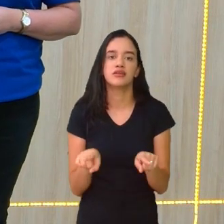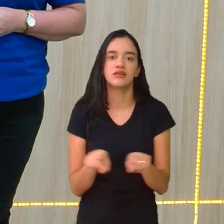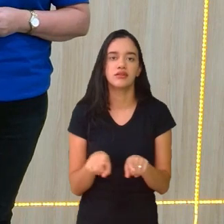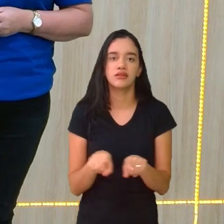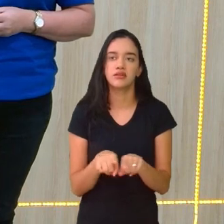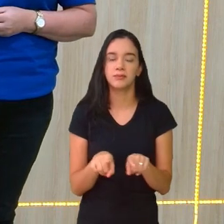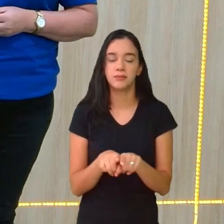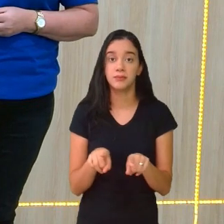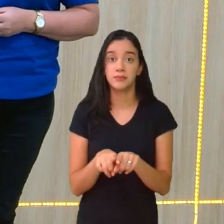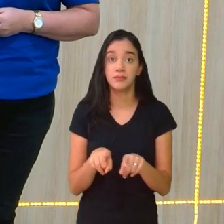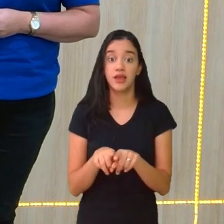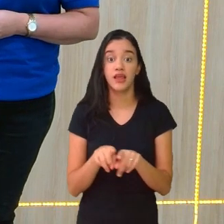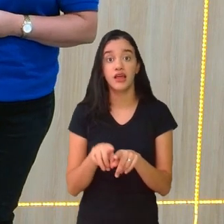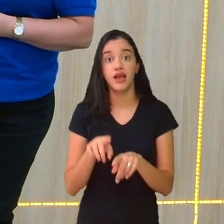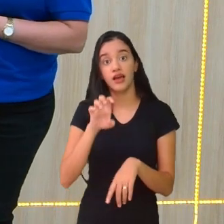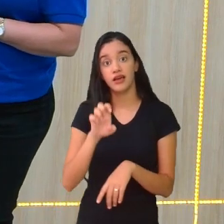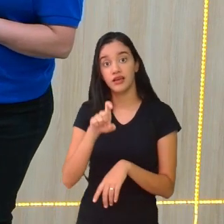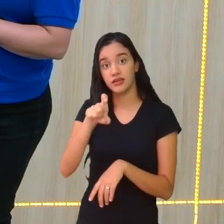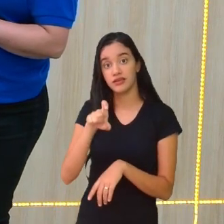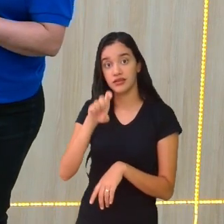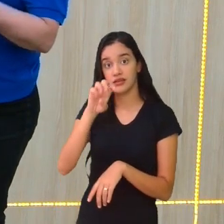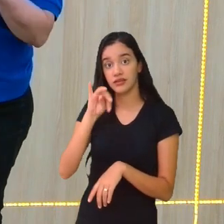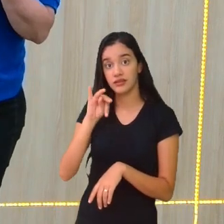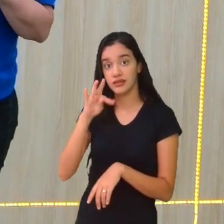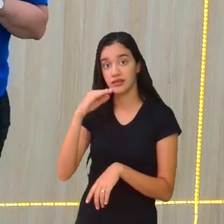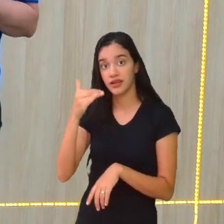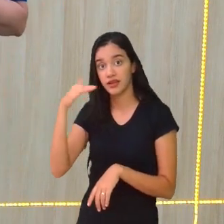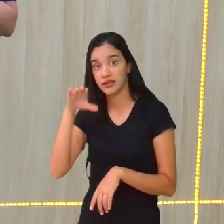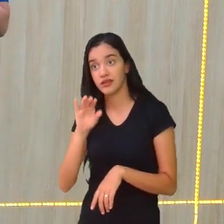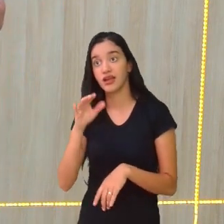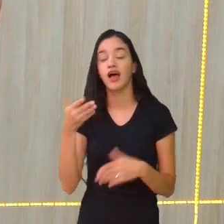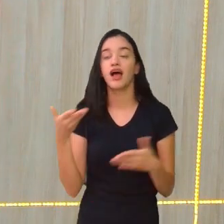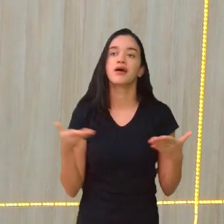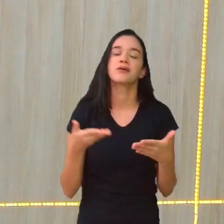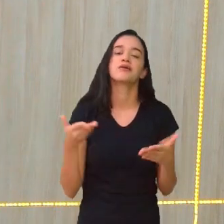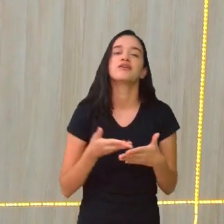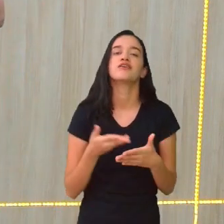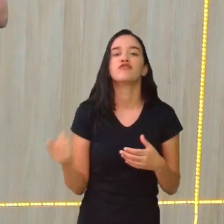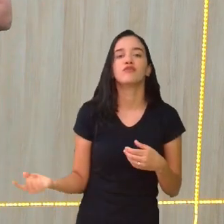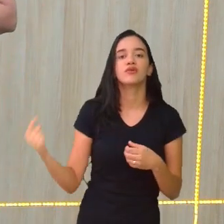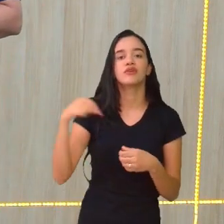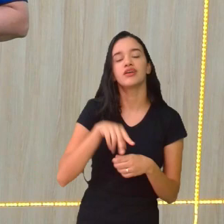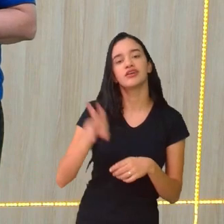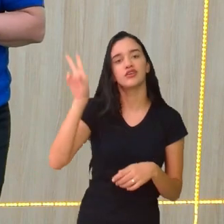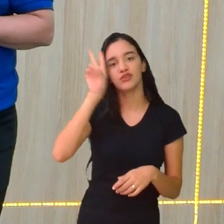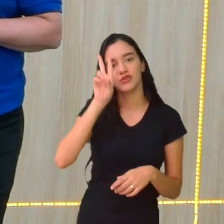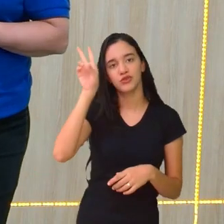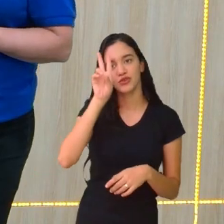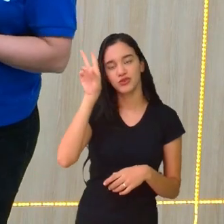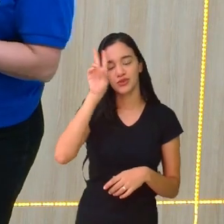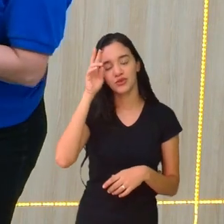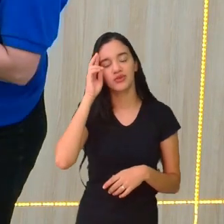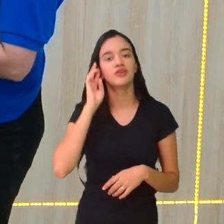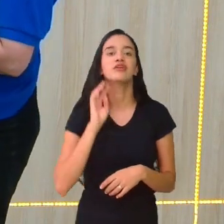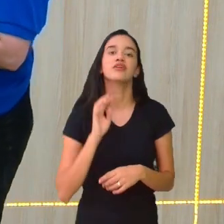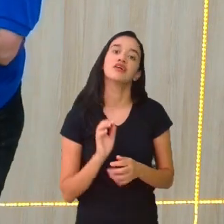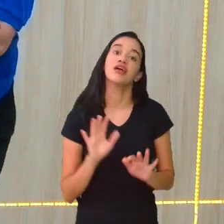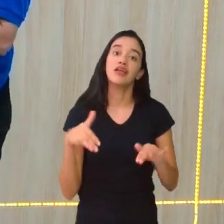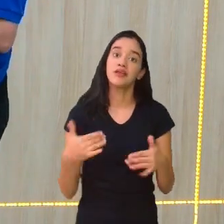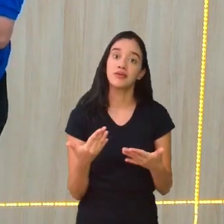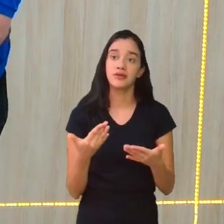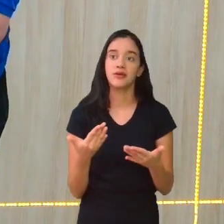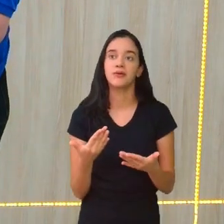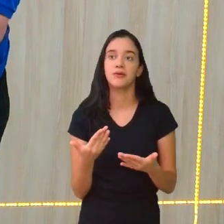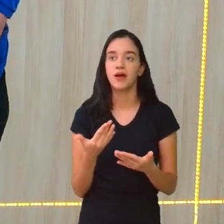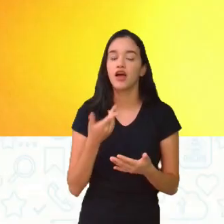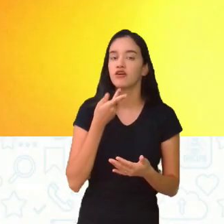hesitação. Então, vamos voltar à história aí de Joãozinho e seu pai. Então, para